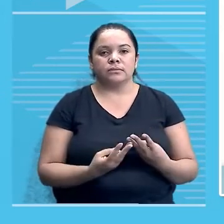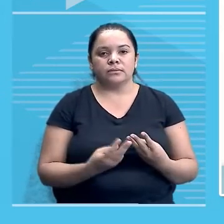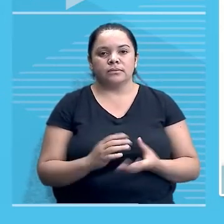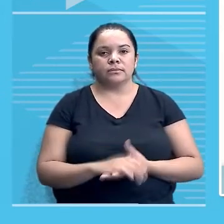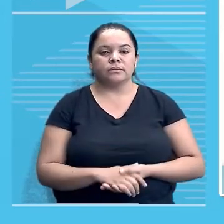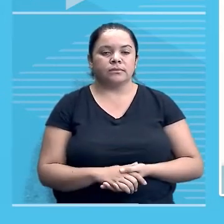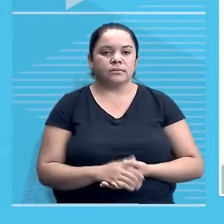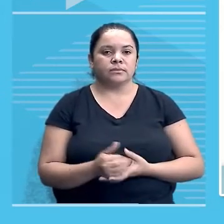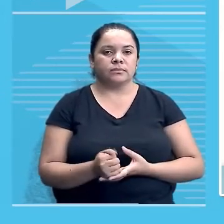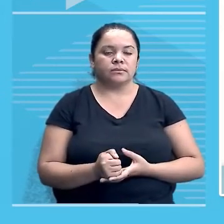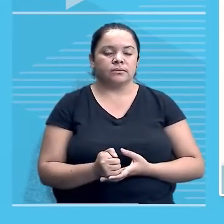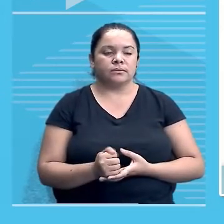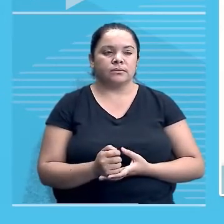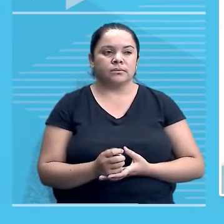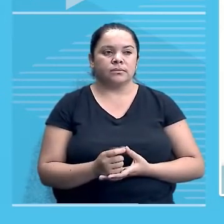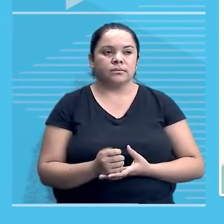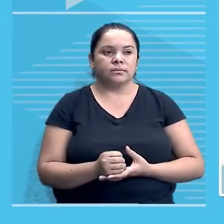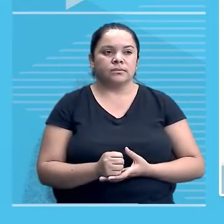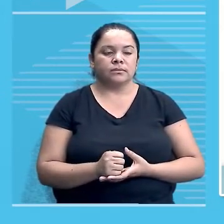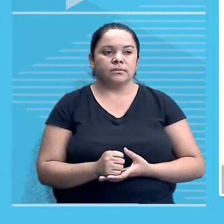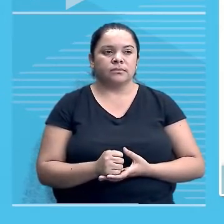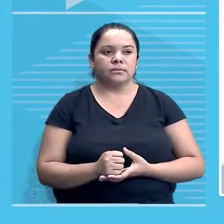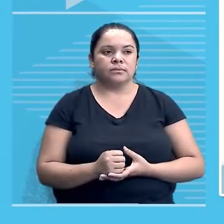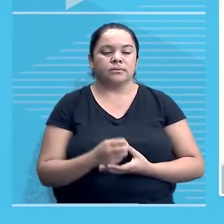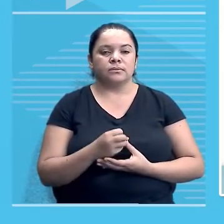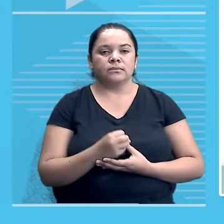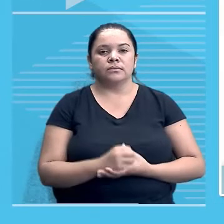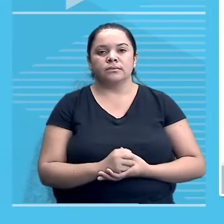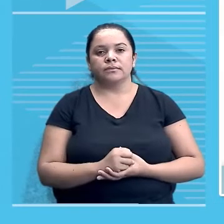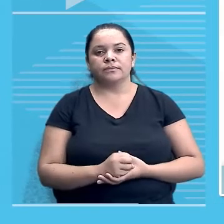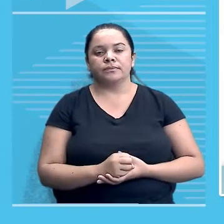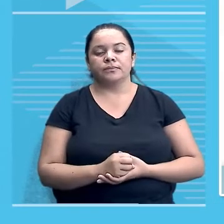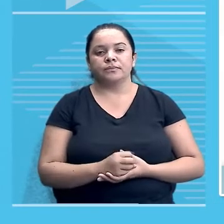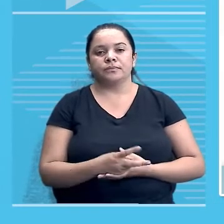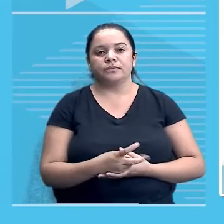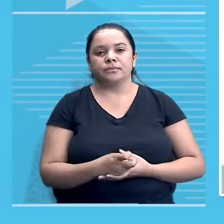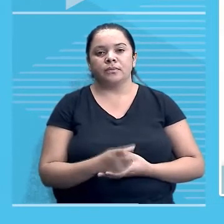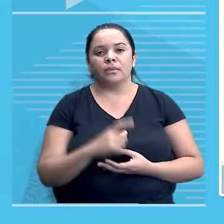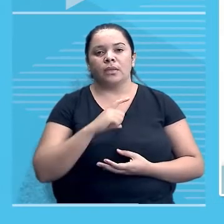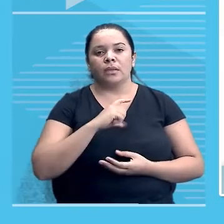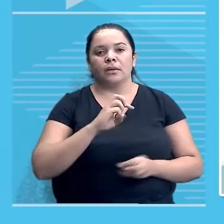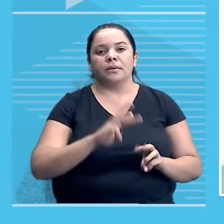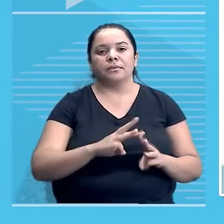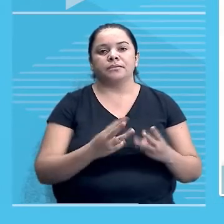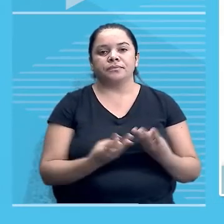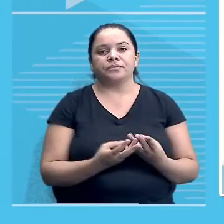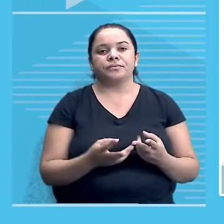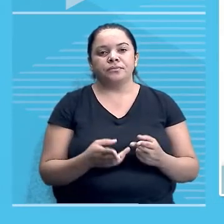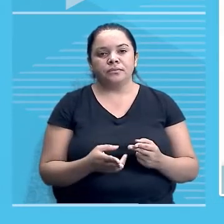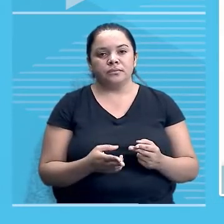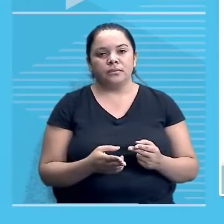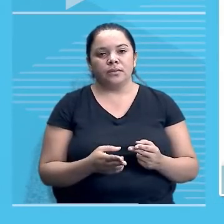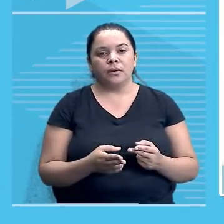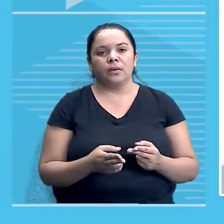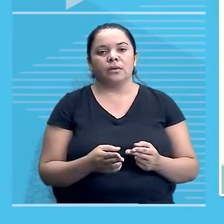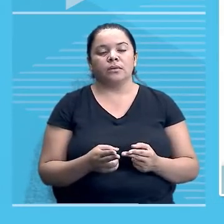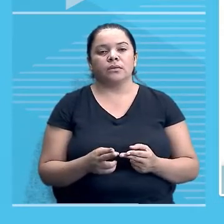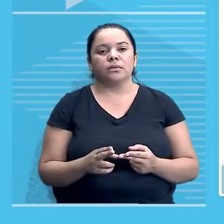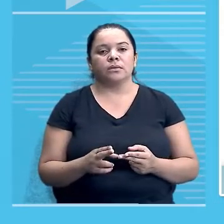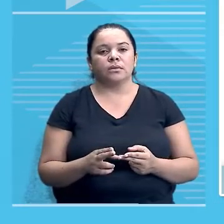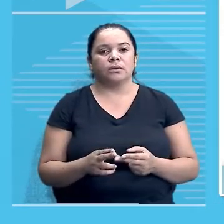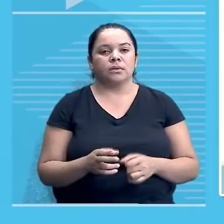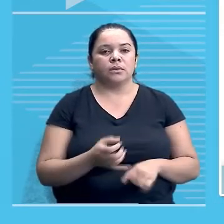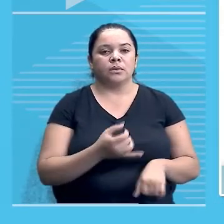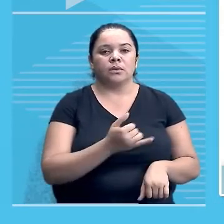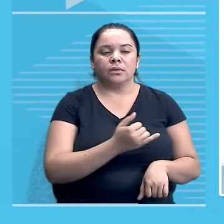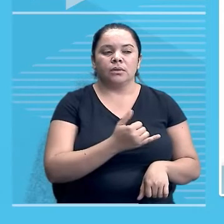o mesmo material e estou analisando aqui que